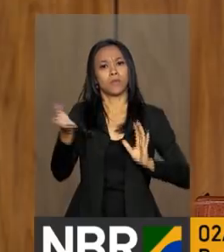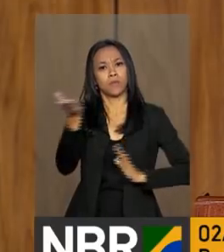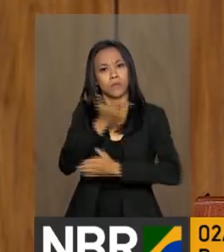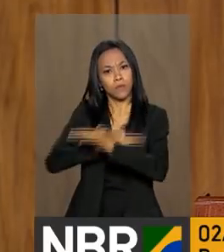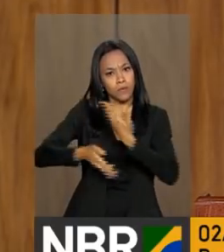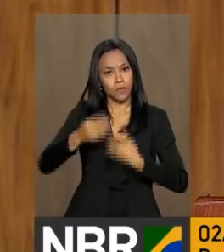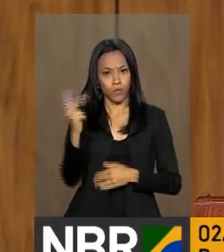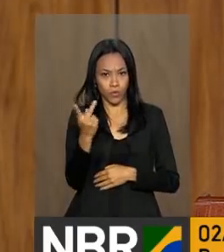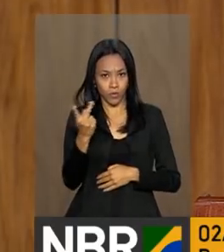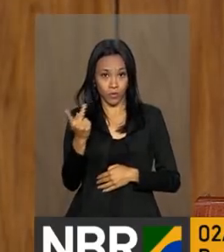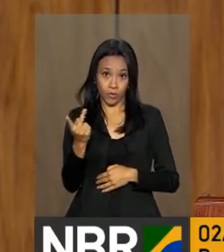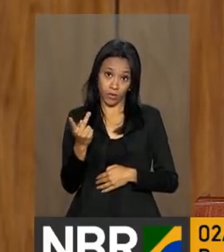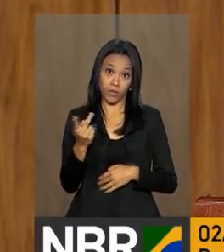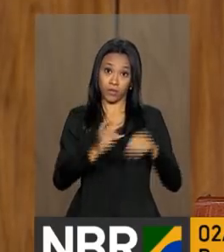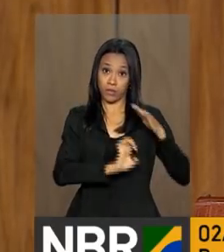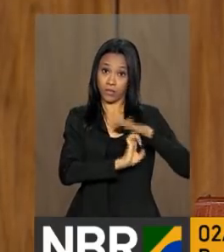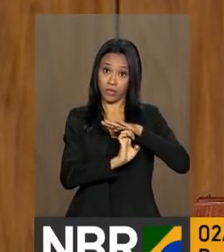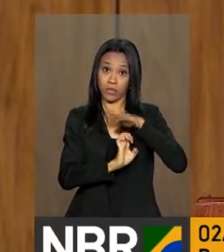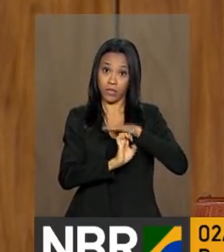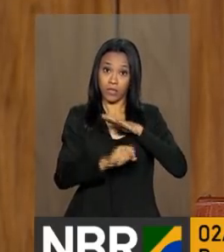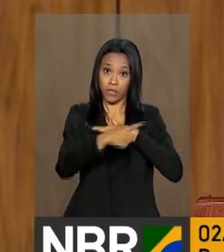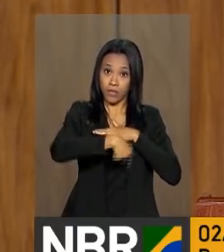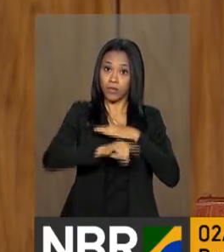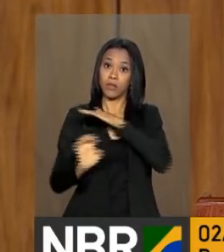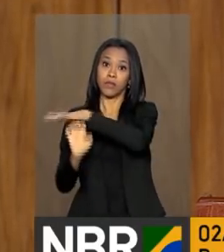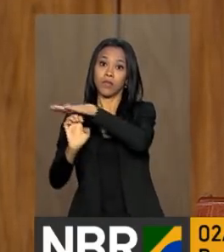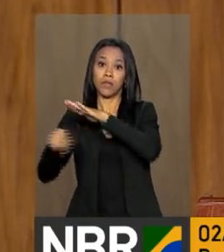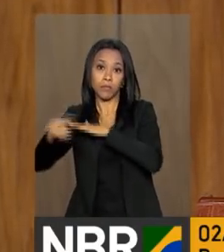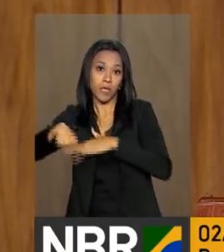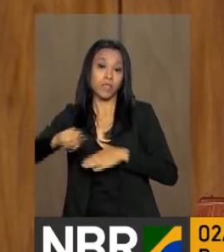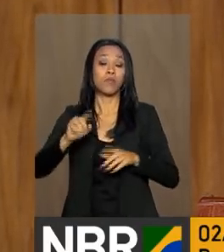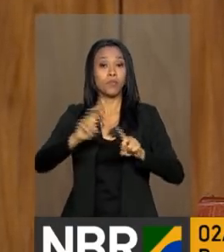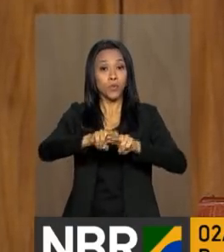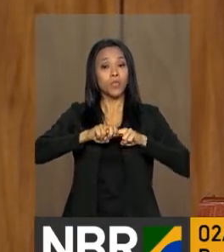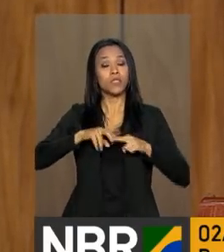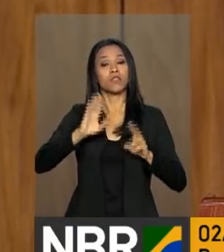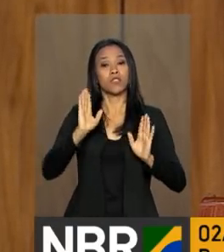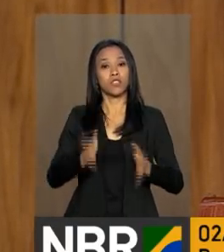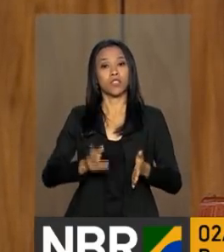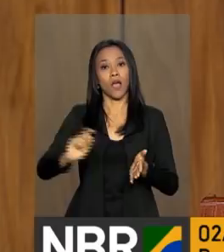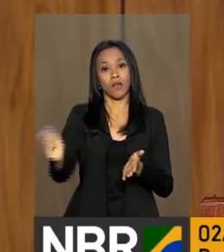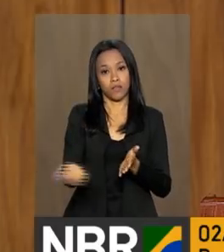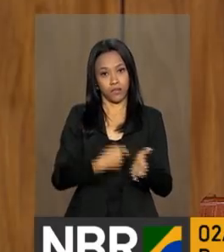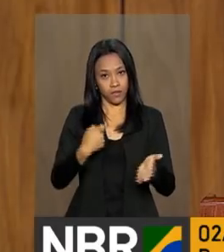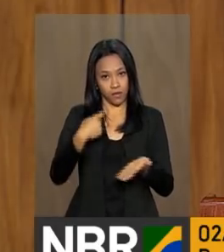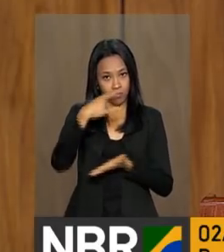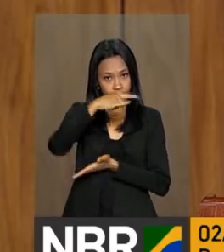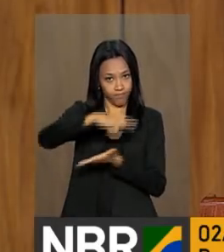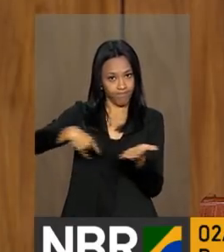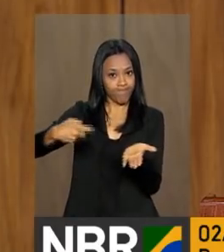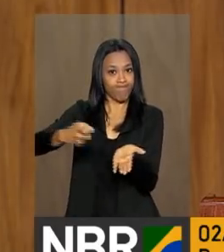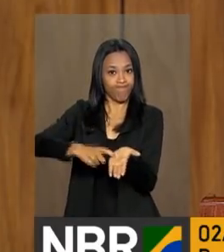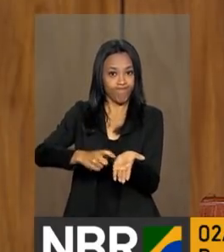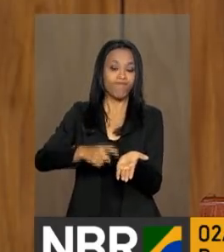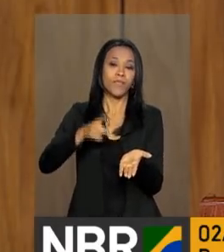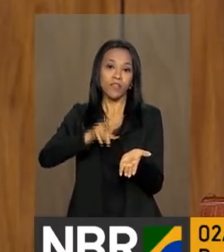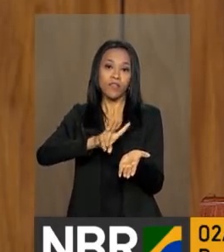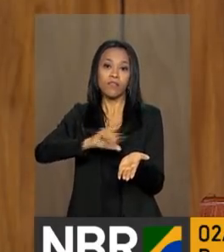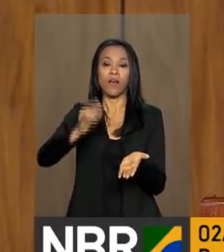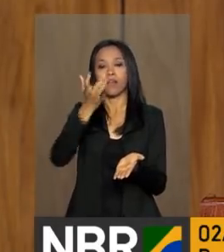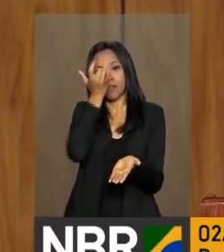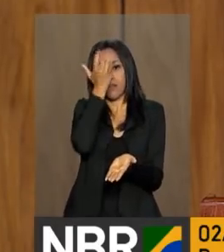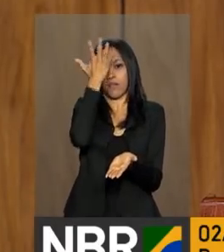entre nossos empresários, é que foram assinados esses acordos que, na verdade, cooperam e